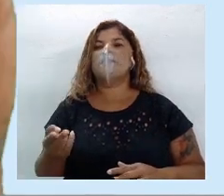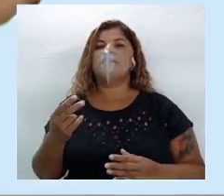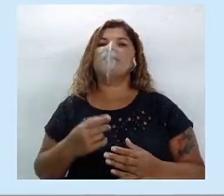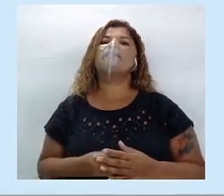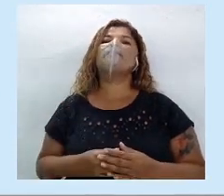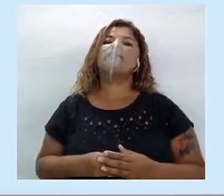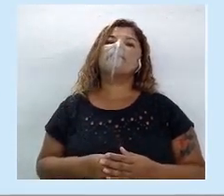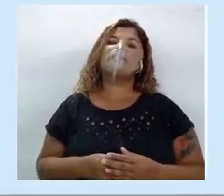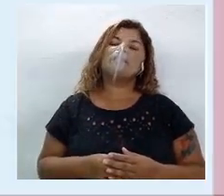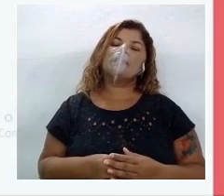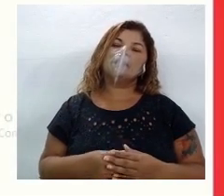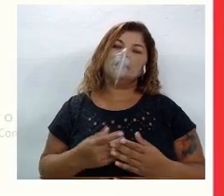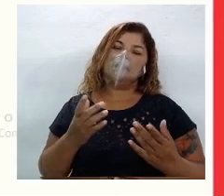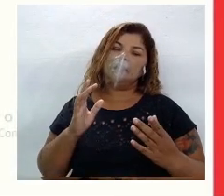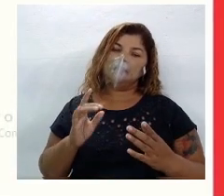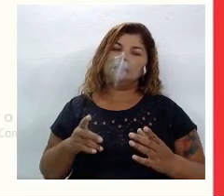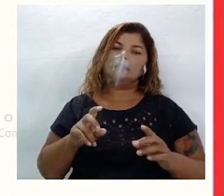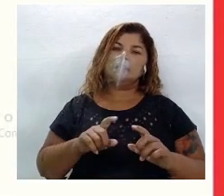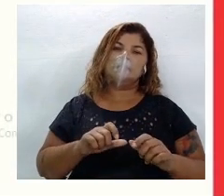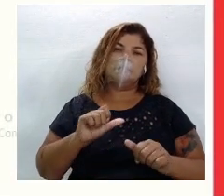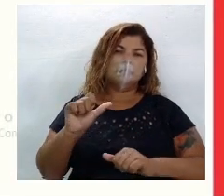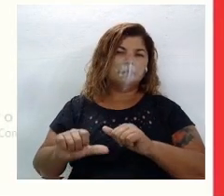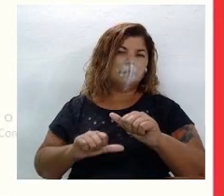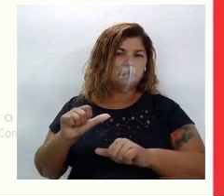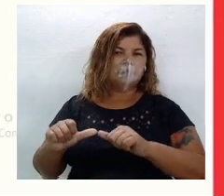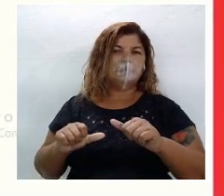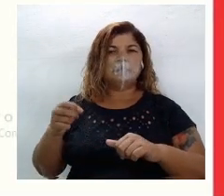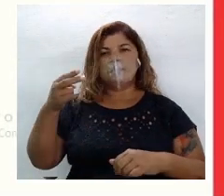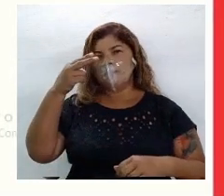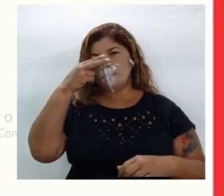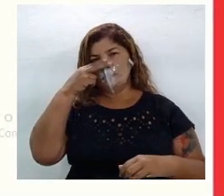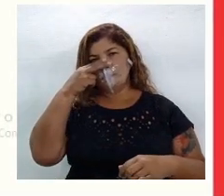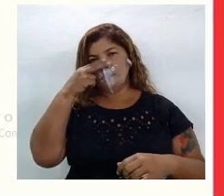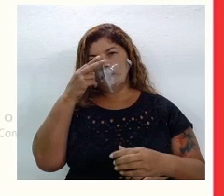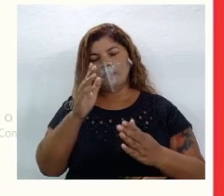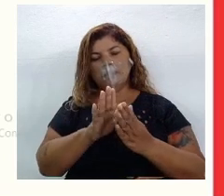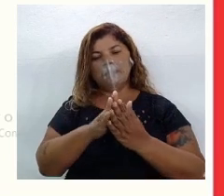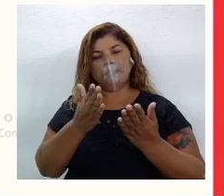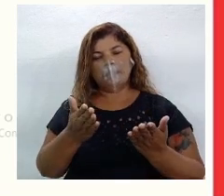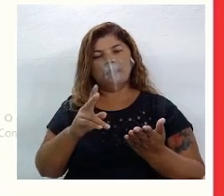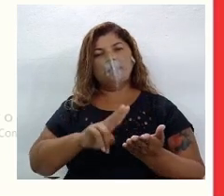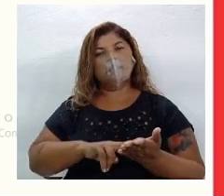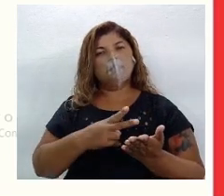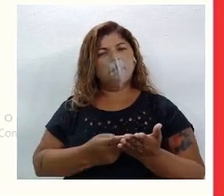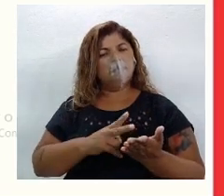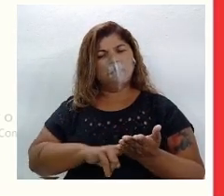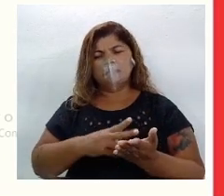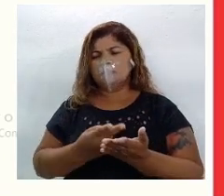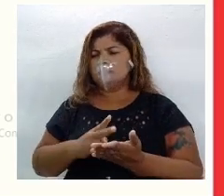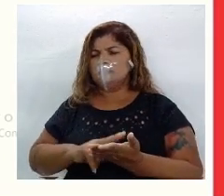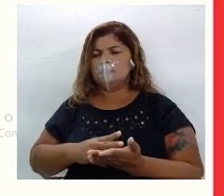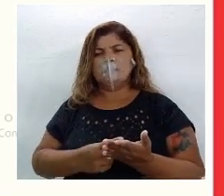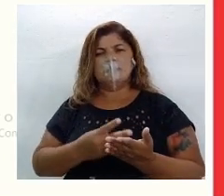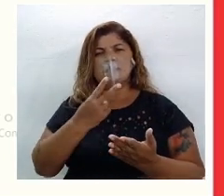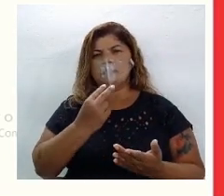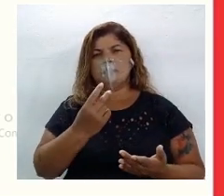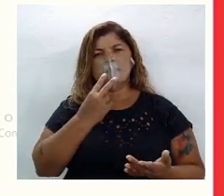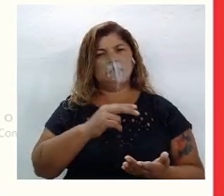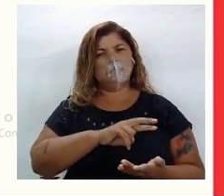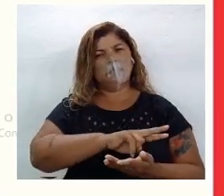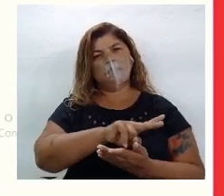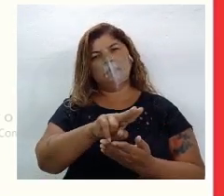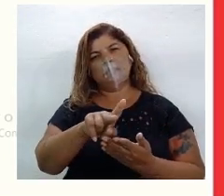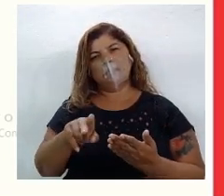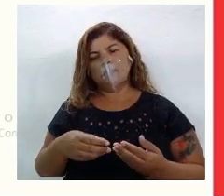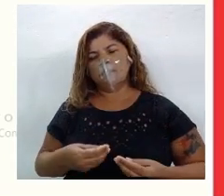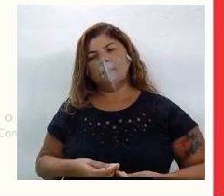atenção. A partir da reforma protestante, a Bíblia foi traduzida para diversas línguas e distribuída